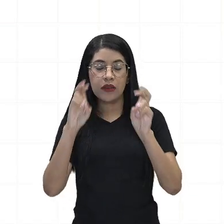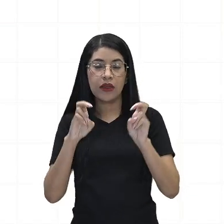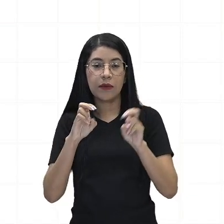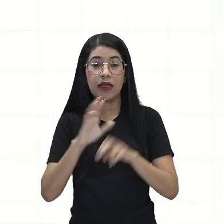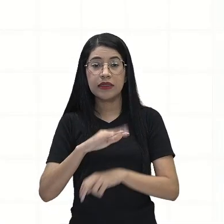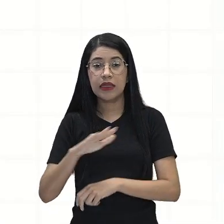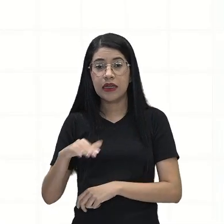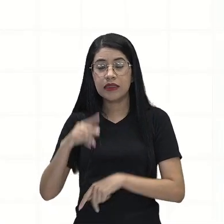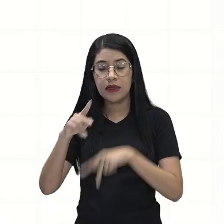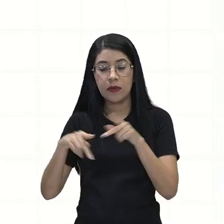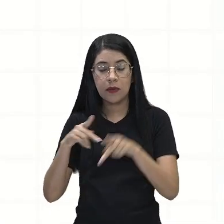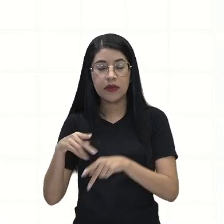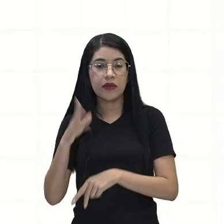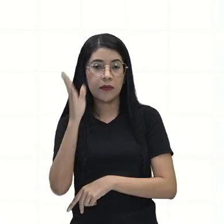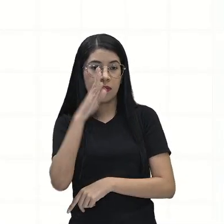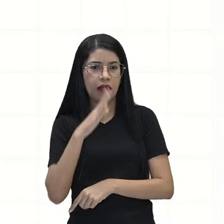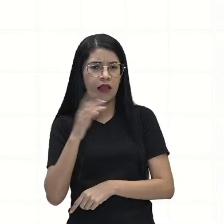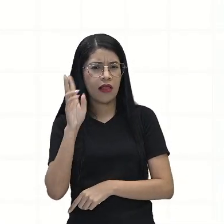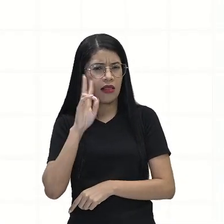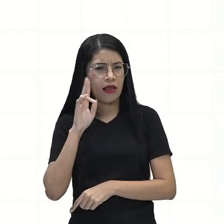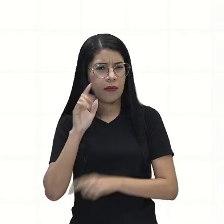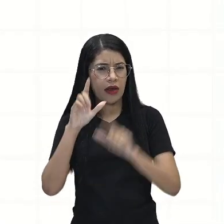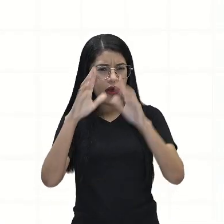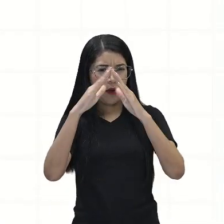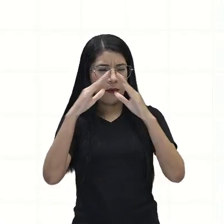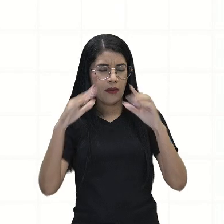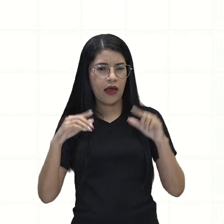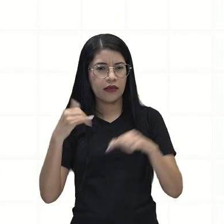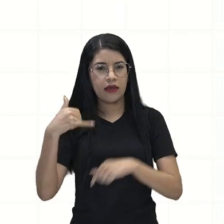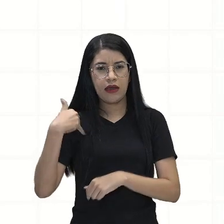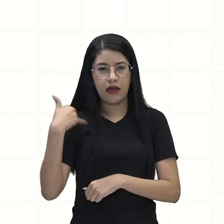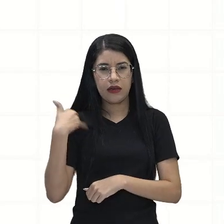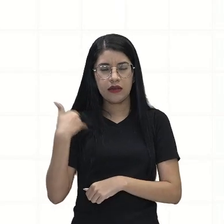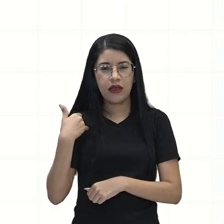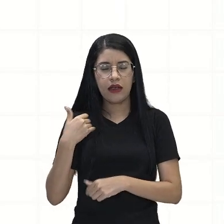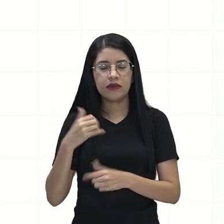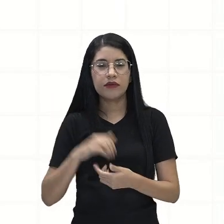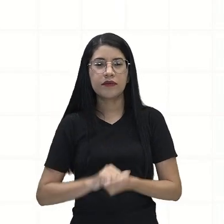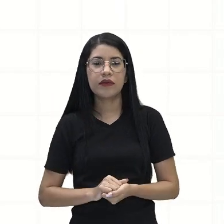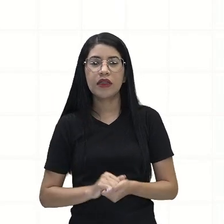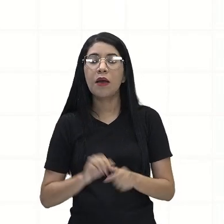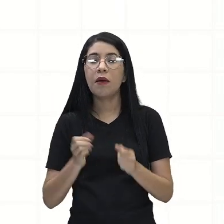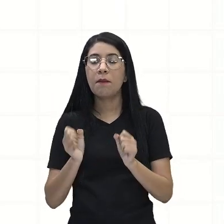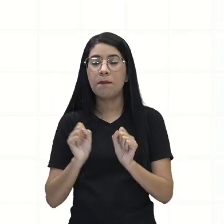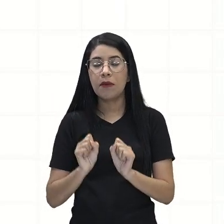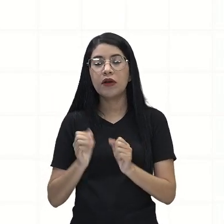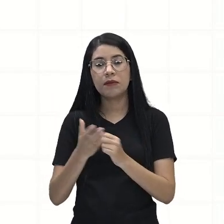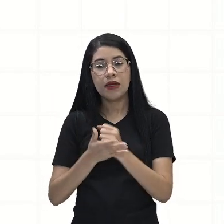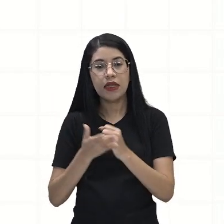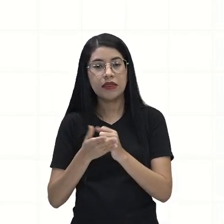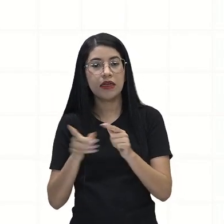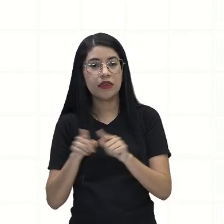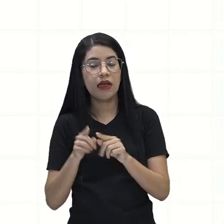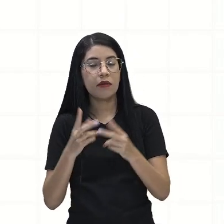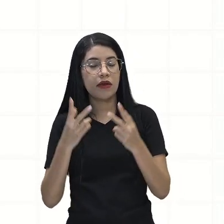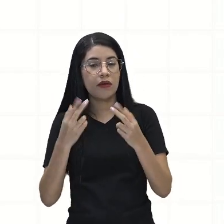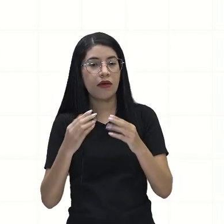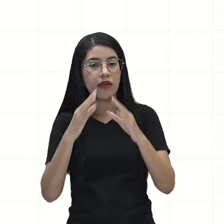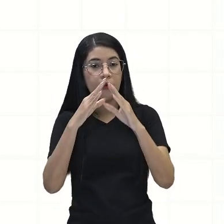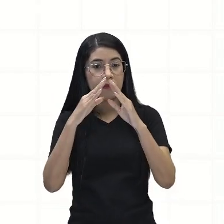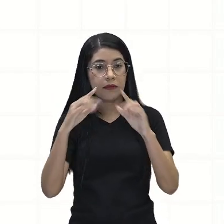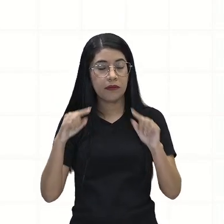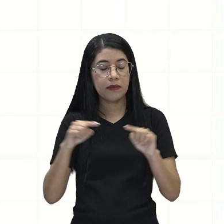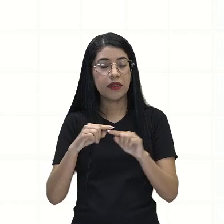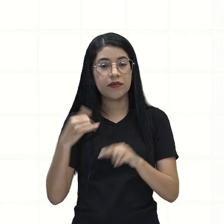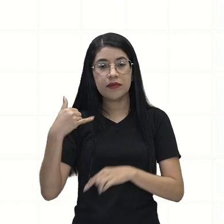Lembra que a gente viu lá a pirâmide etária? A gente poderia fazer esse infográfico com base naquela pirâmide, por exemplo. Então,